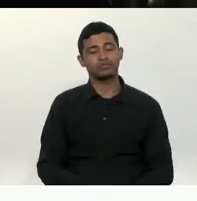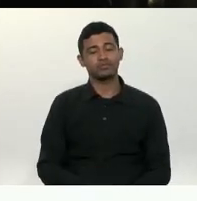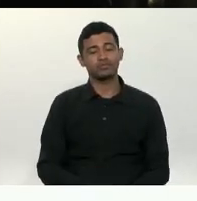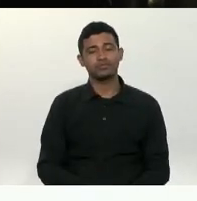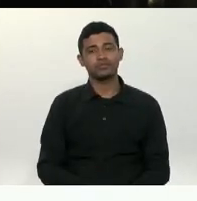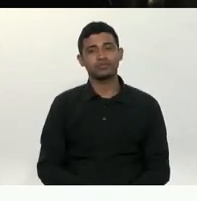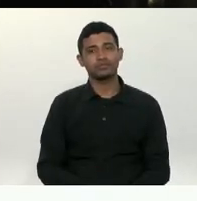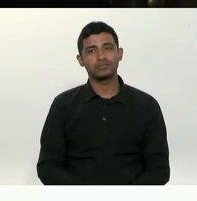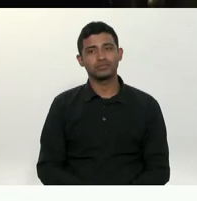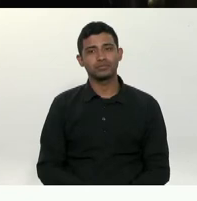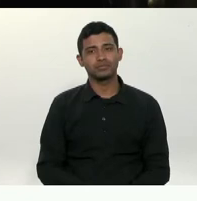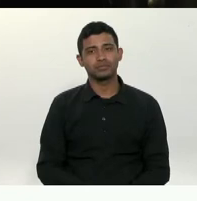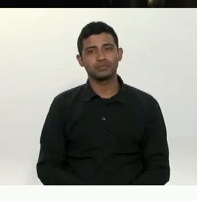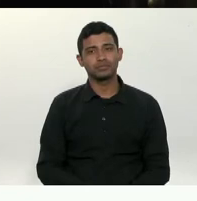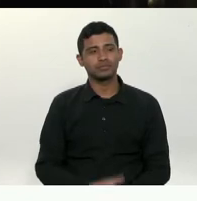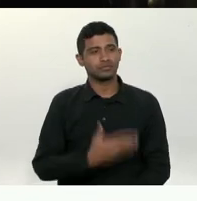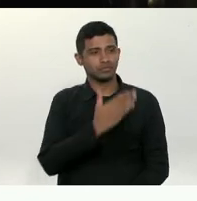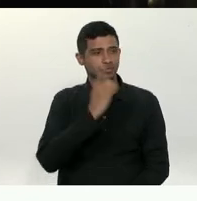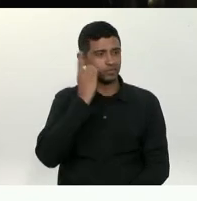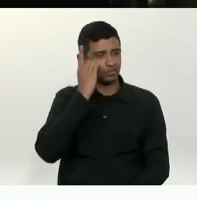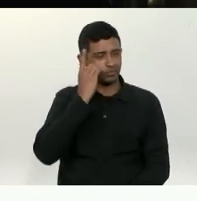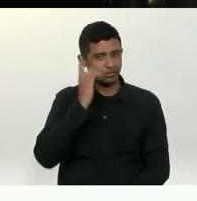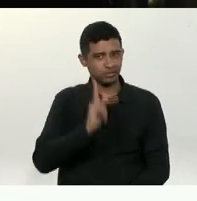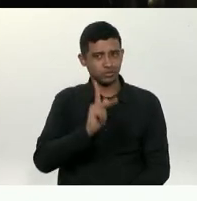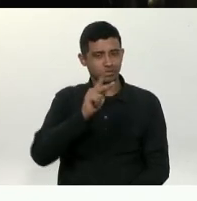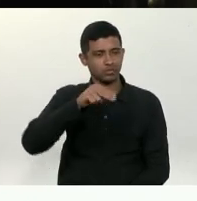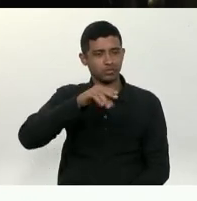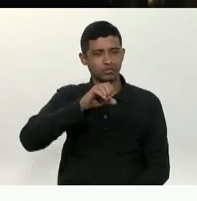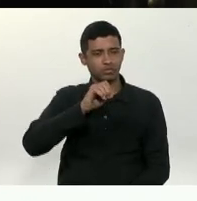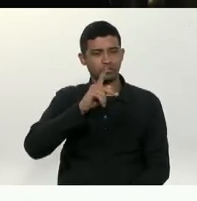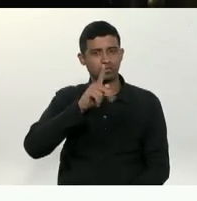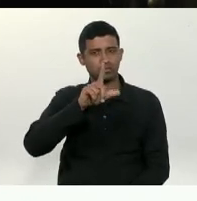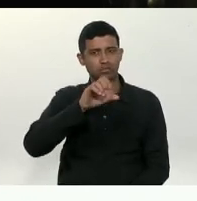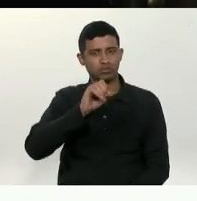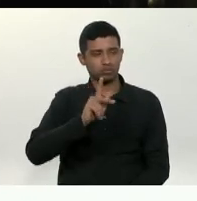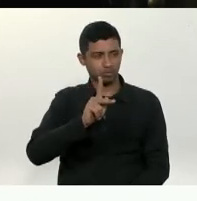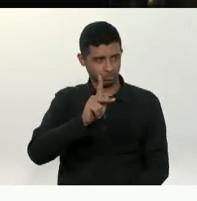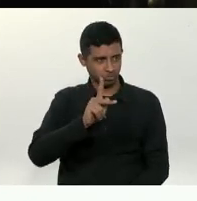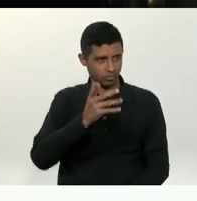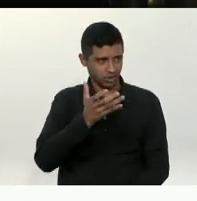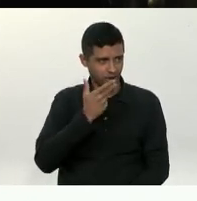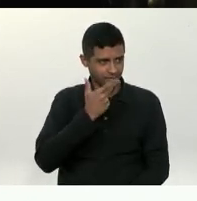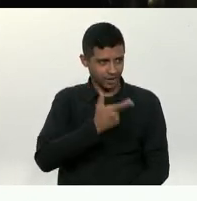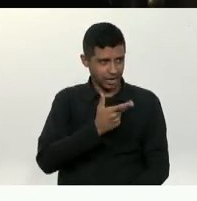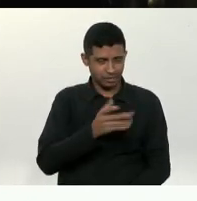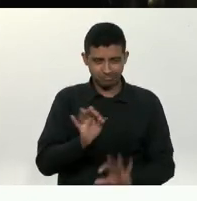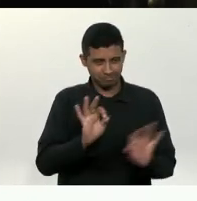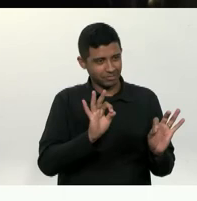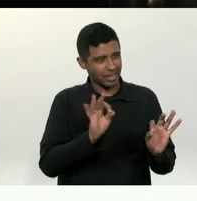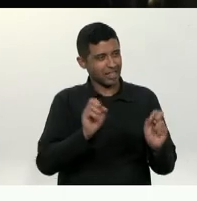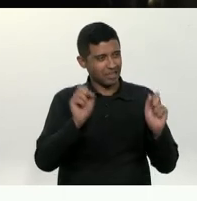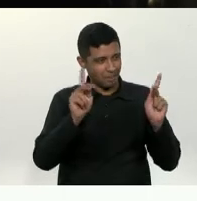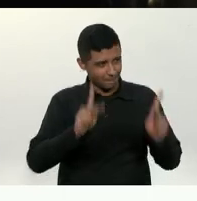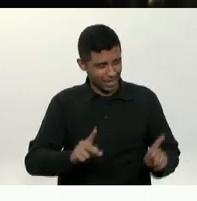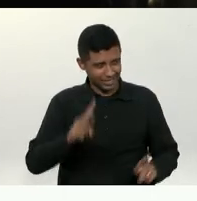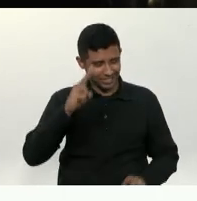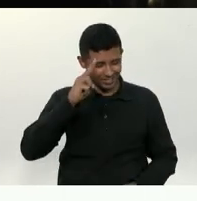convidar novamente. Deputado Quinoploca, alguma participação? Tranquilo? Está em paz, segunda-feira.